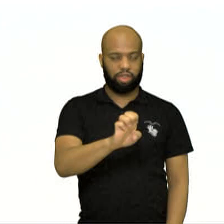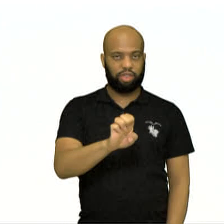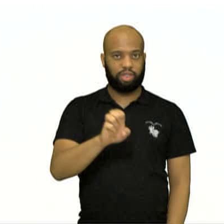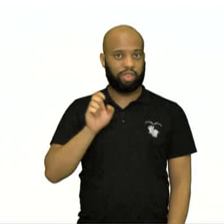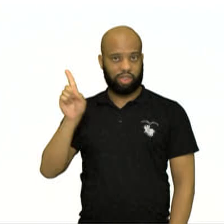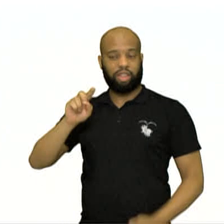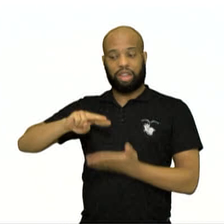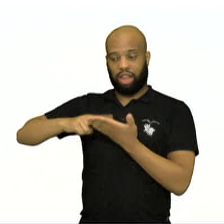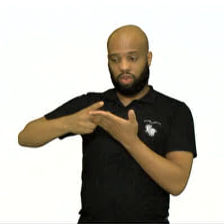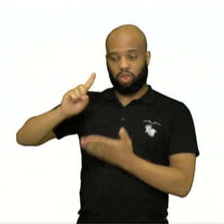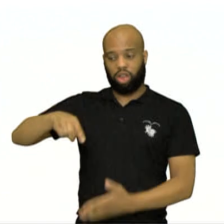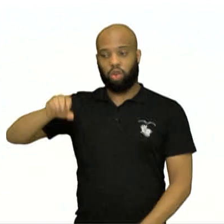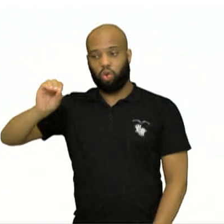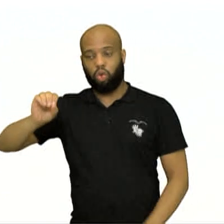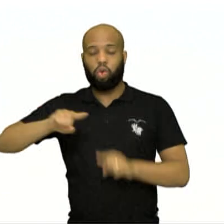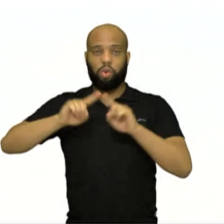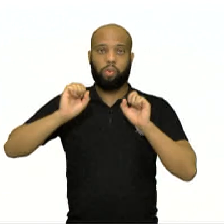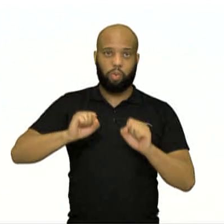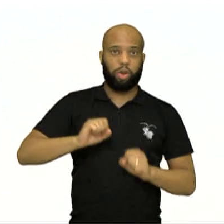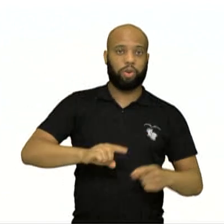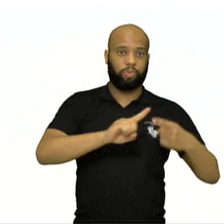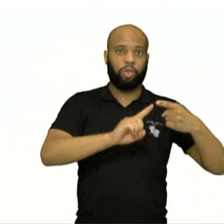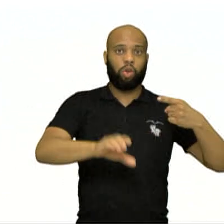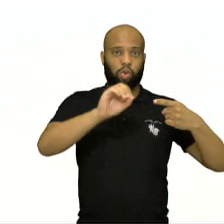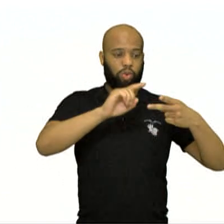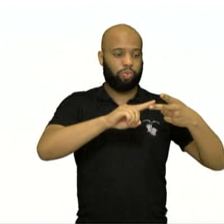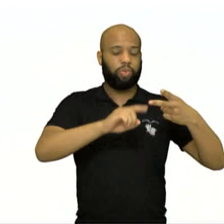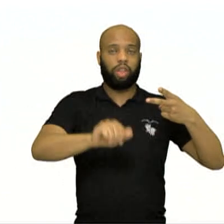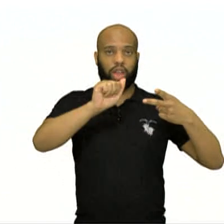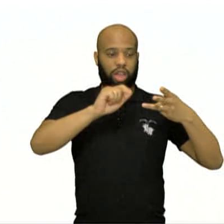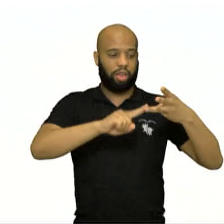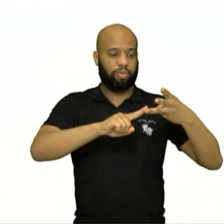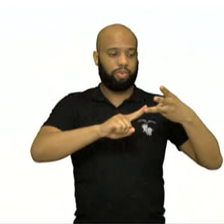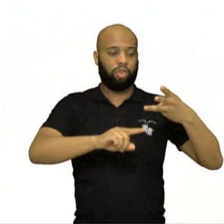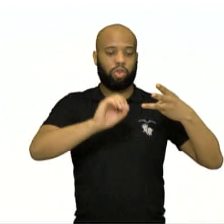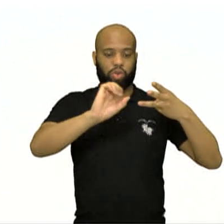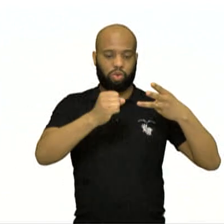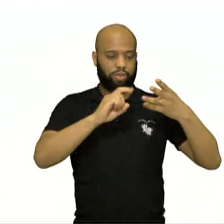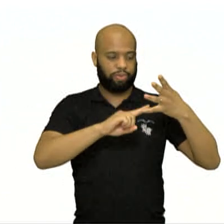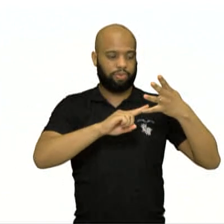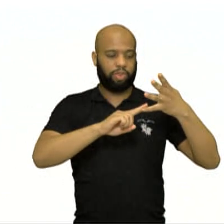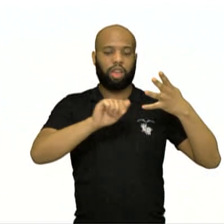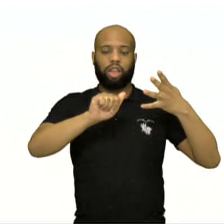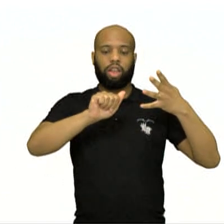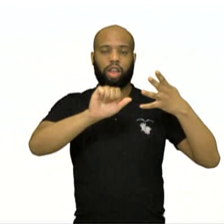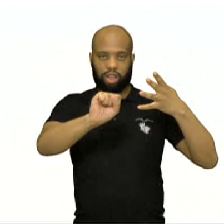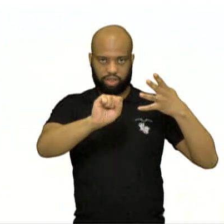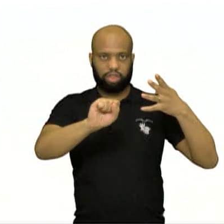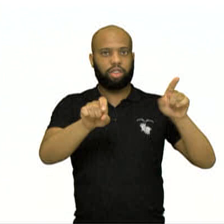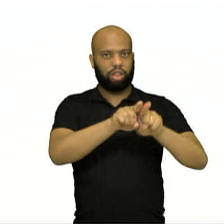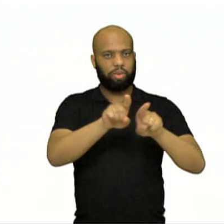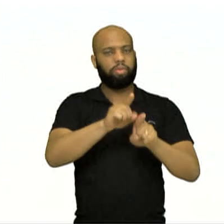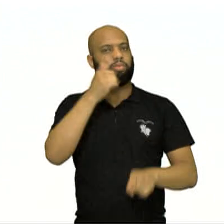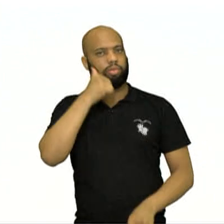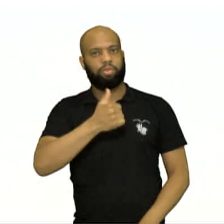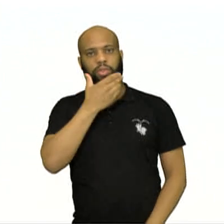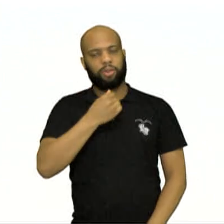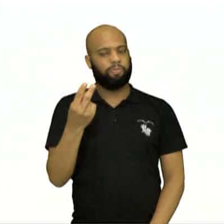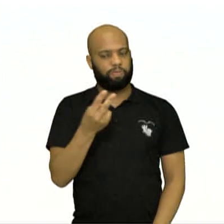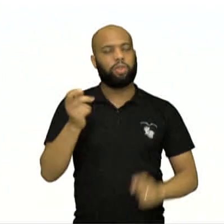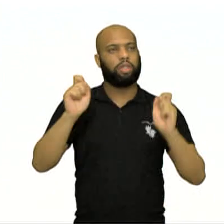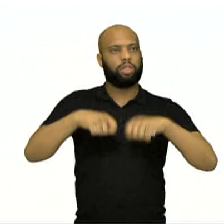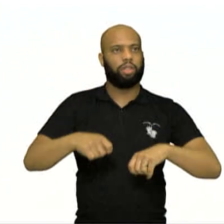ser o, mas pode ser o, a, os, as, para singular, para plural, para feminino, para